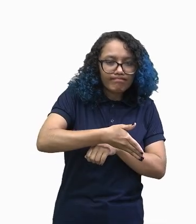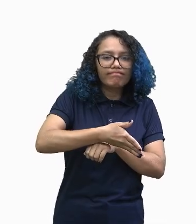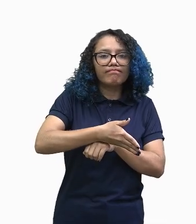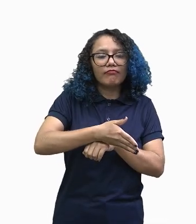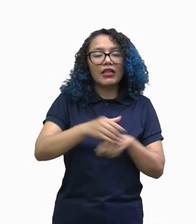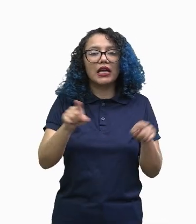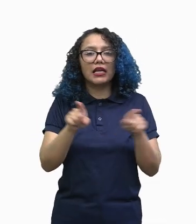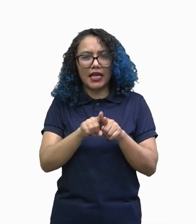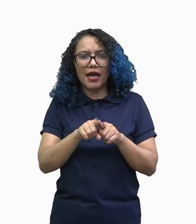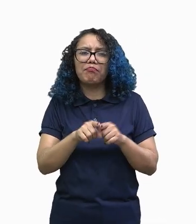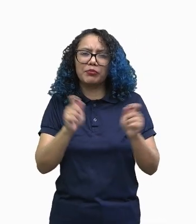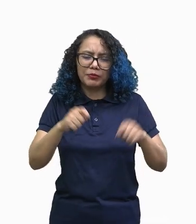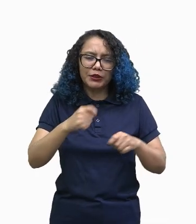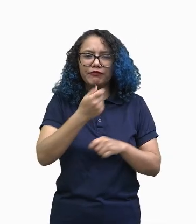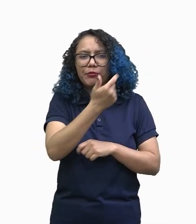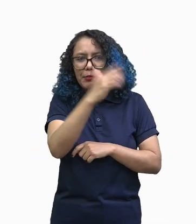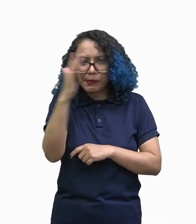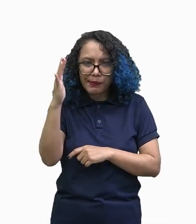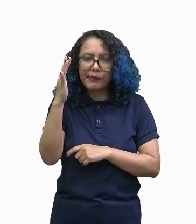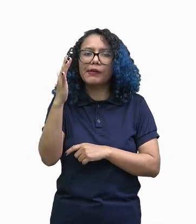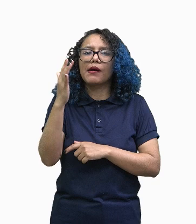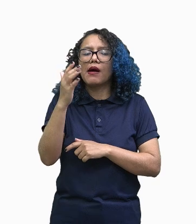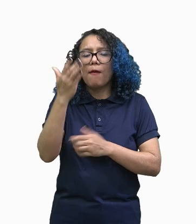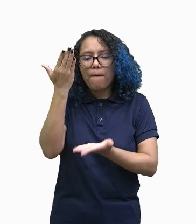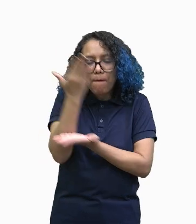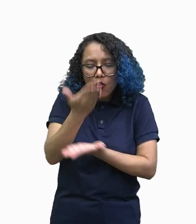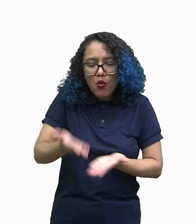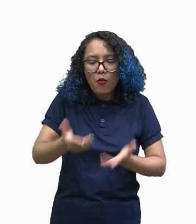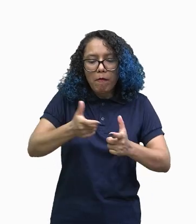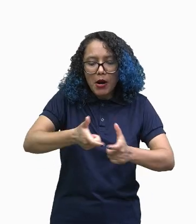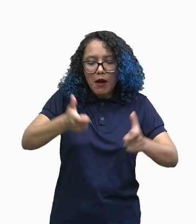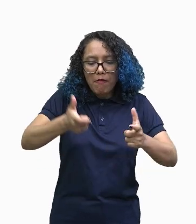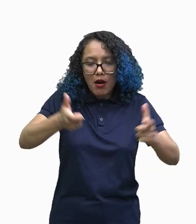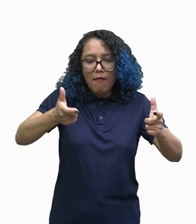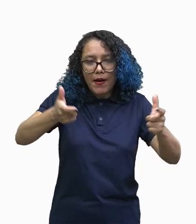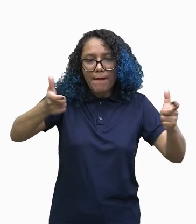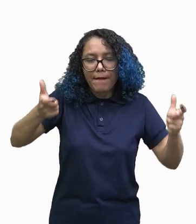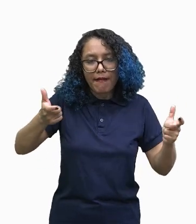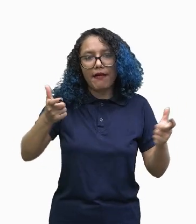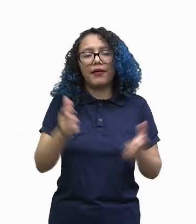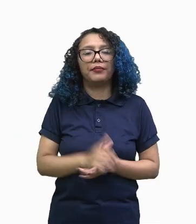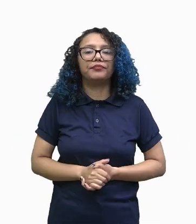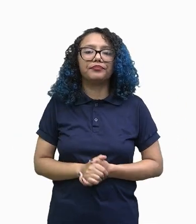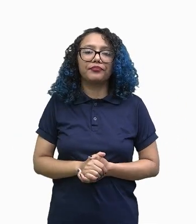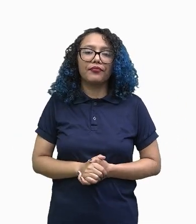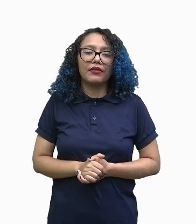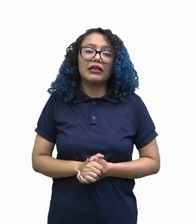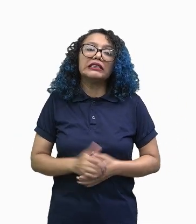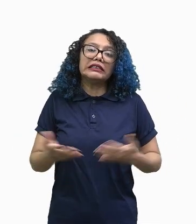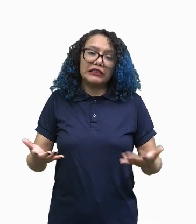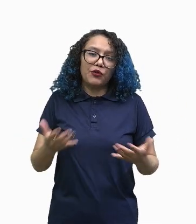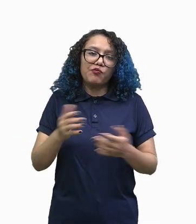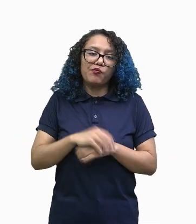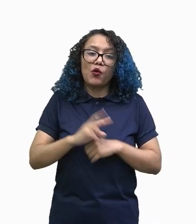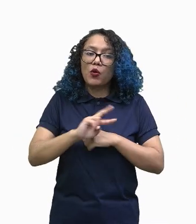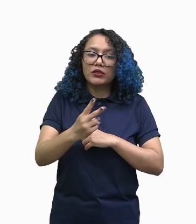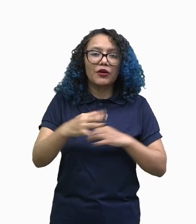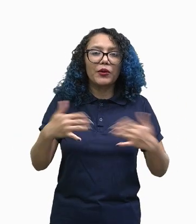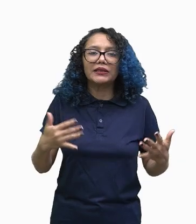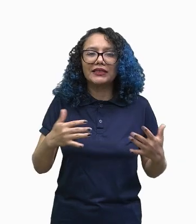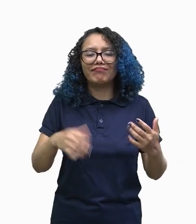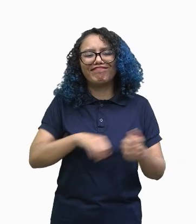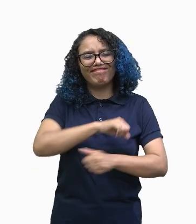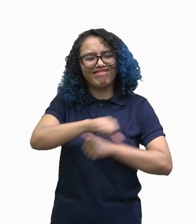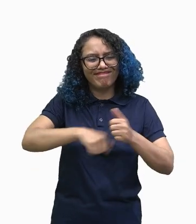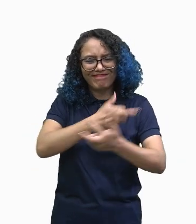os desmatamentos ilegais. E como resultados, nós temos várias alterações ambientais, né?